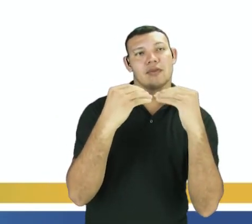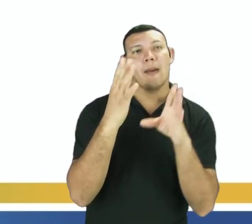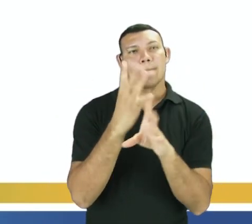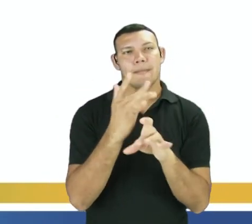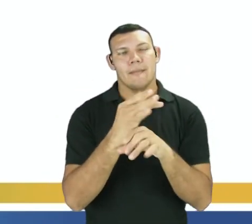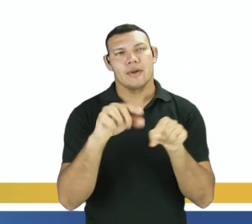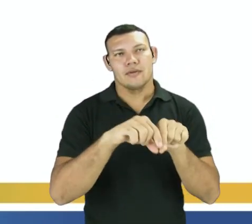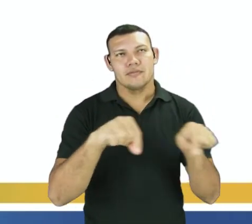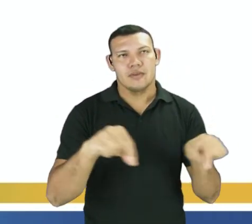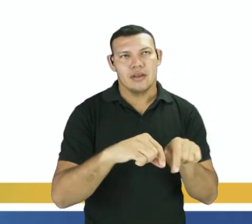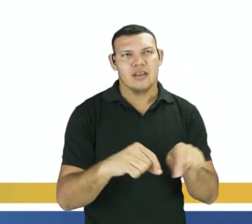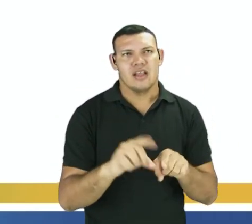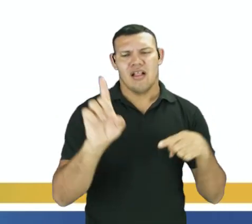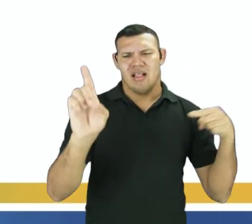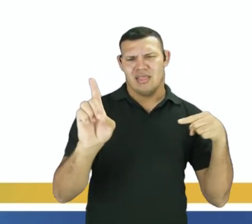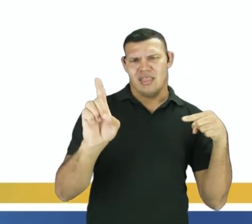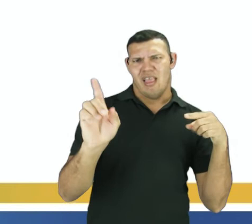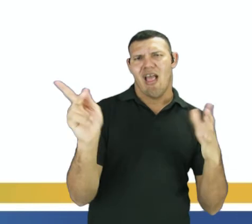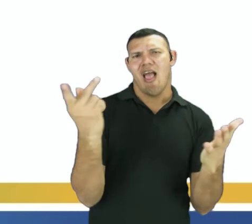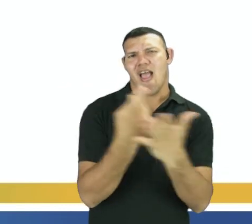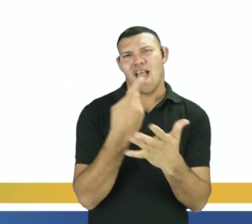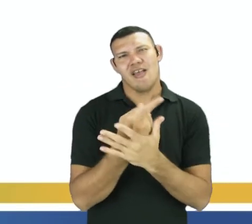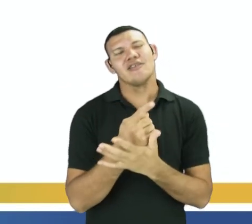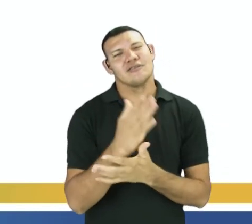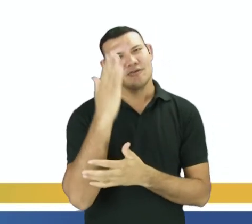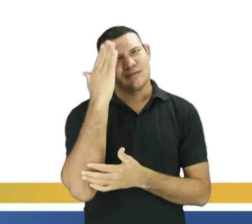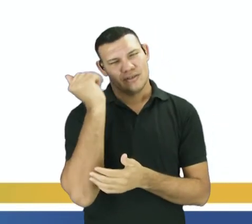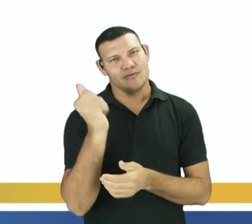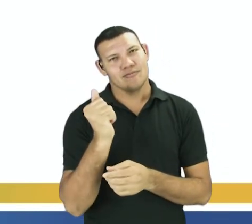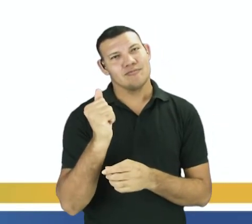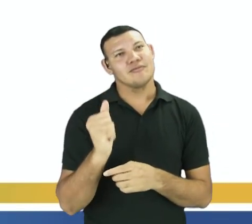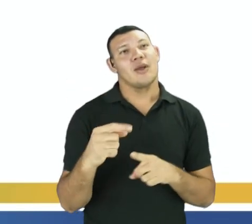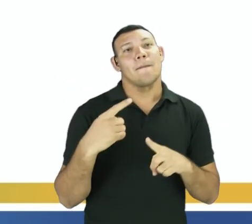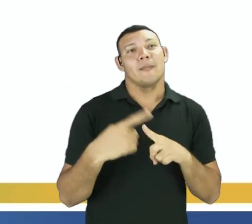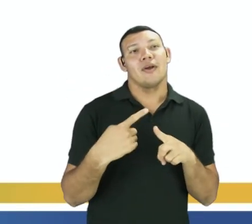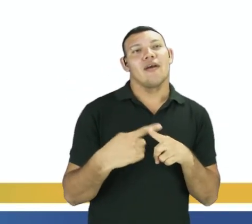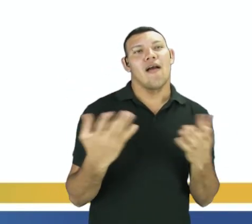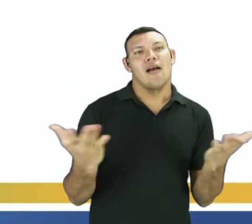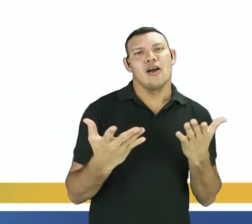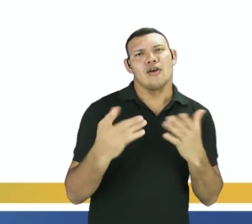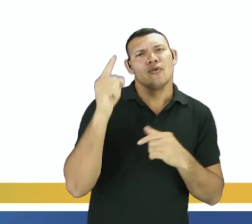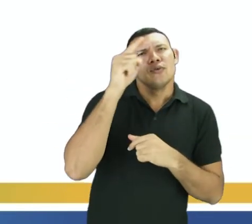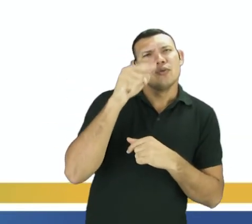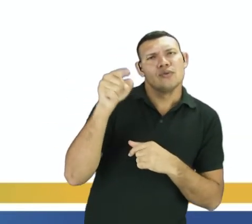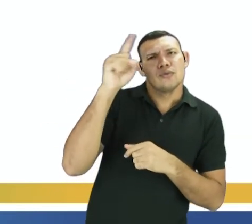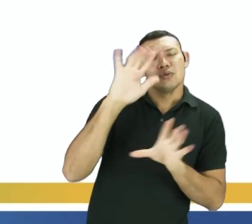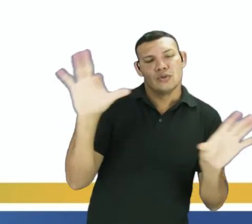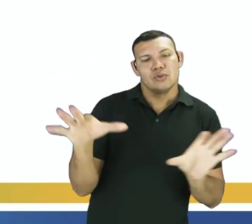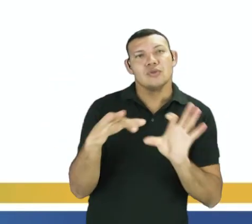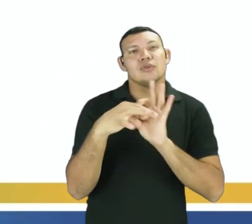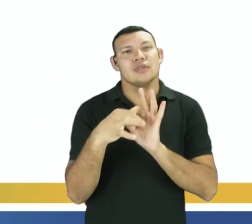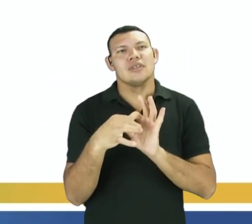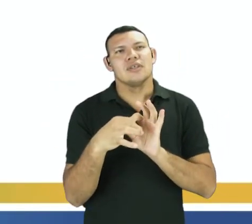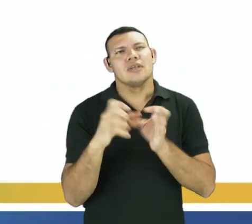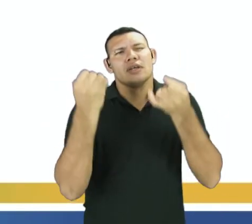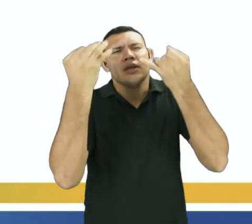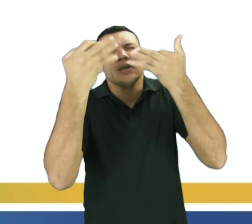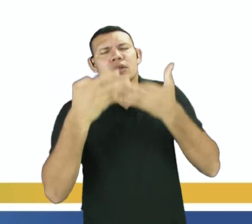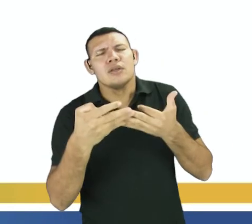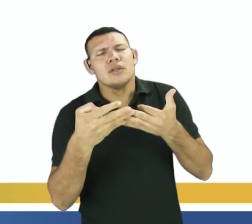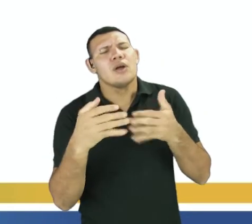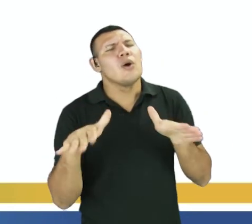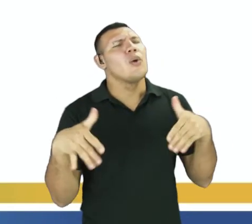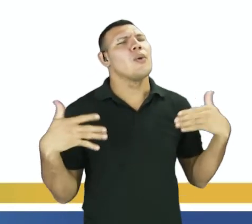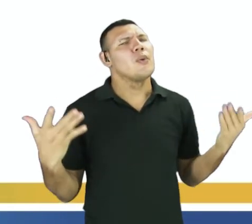precedentes. D. Me gustan las hamburguesas y las papas fritas. Ah, professor, eu já sei que não é a D, porque a D é ali de